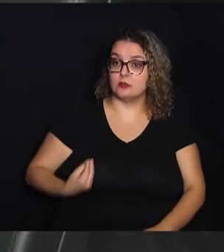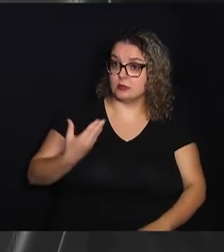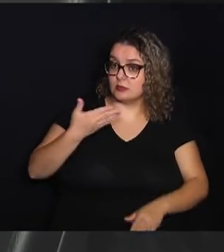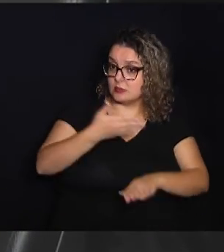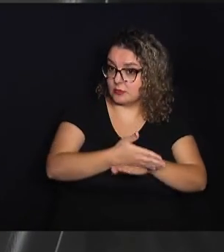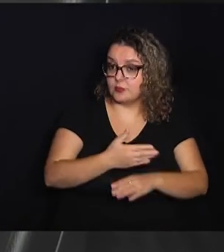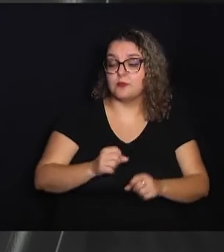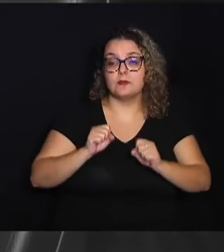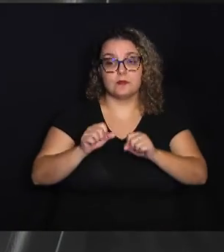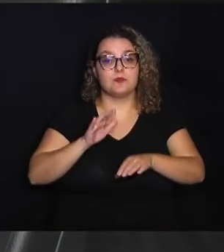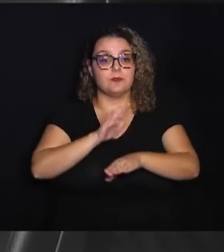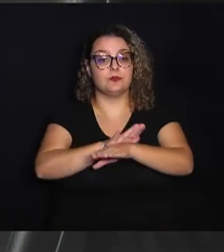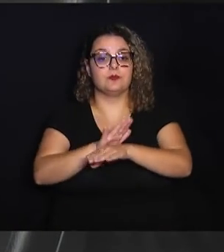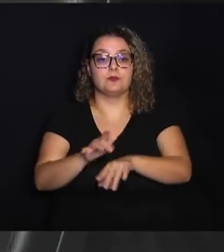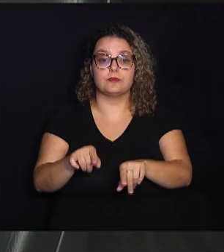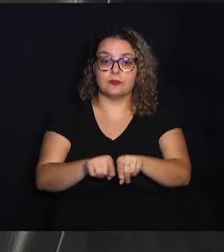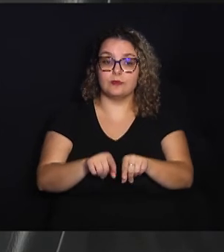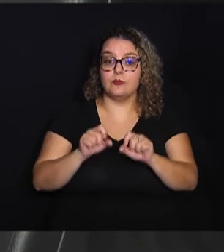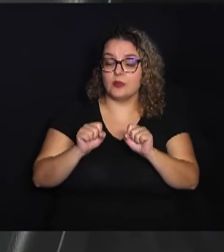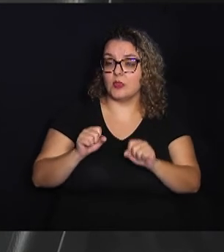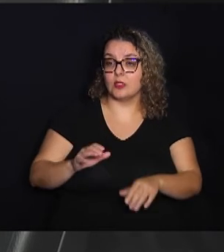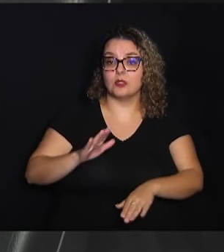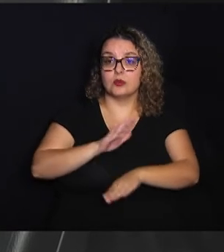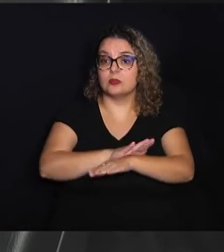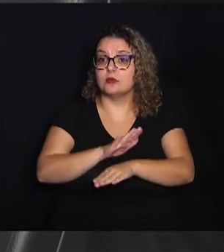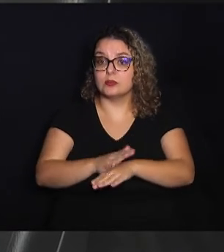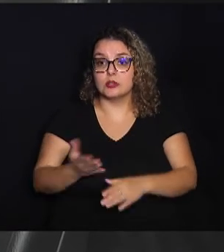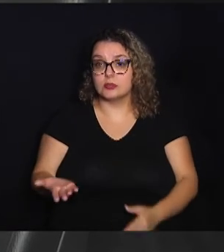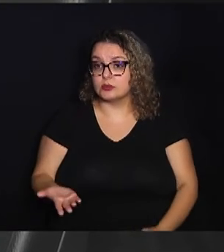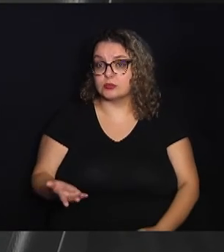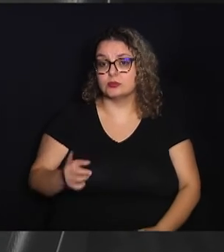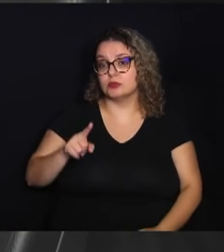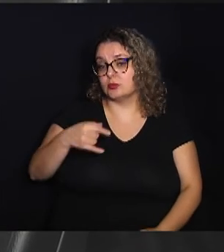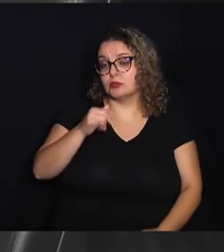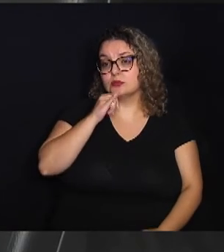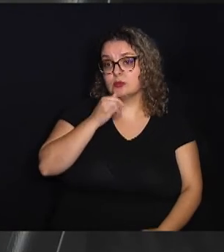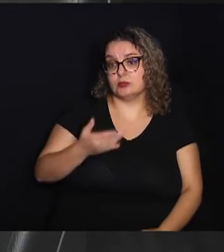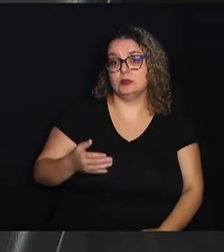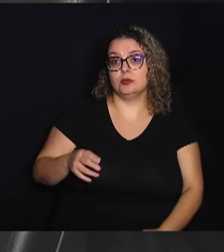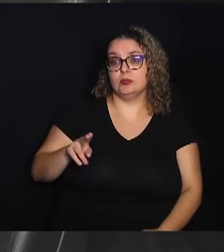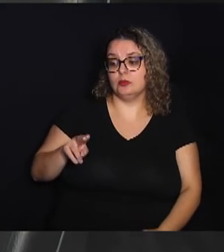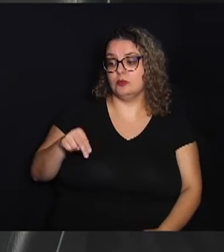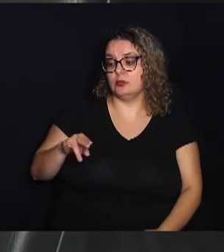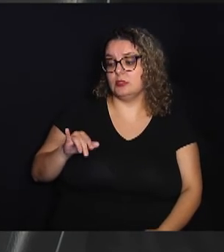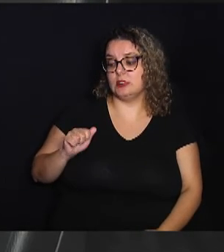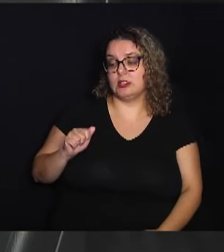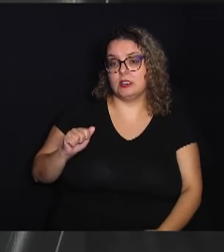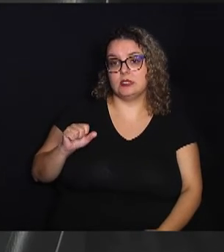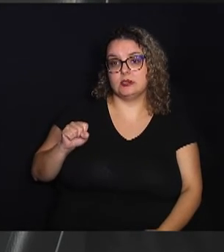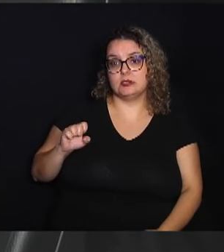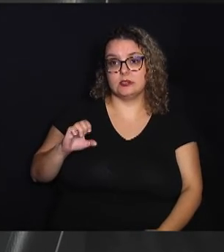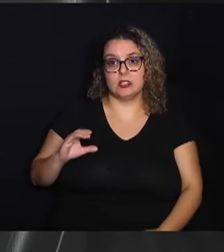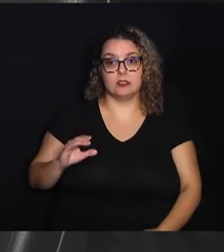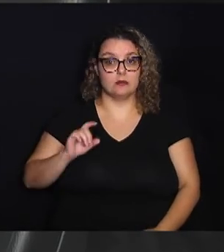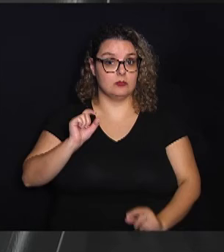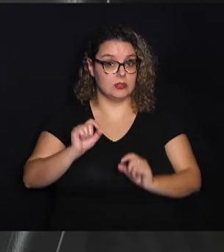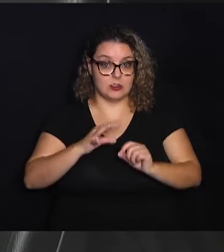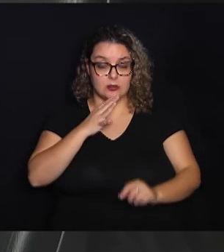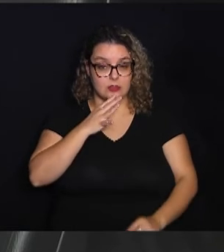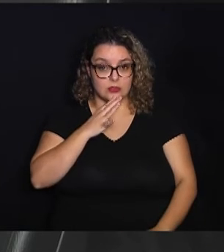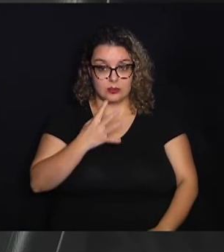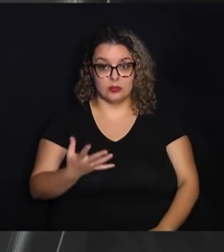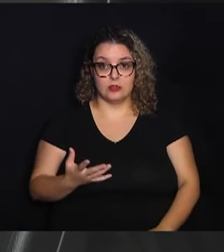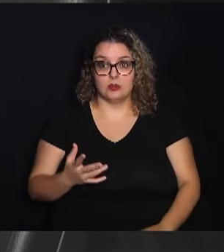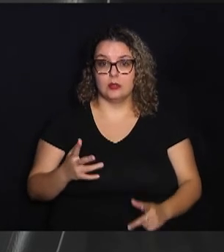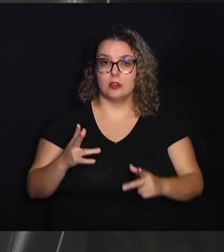ajudar também, né? A gente pode ajudar, um outro exemplo que eu dou, a Uniasec. Uniasec, para quem não conhece, é como se